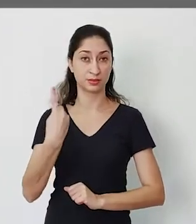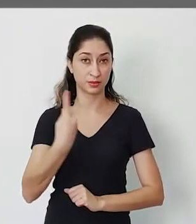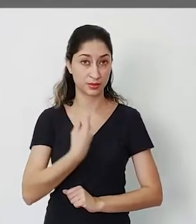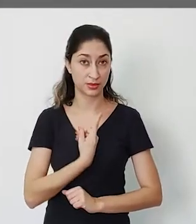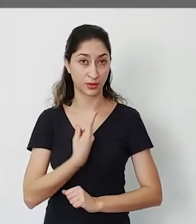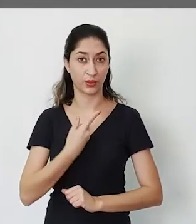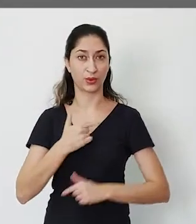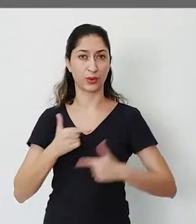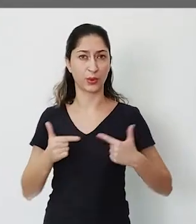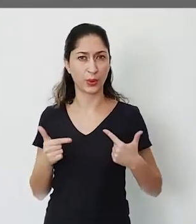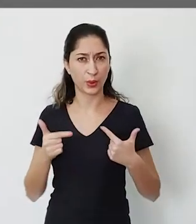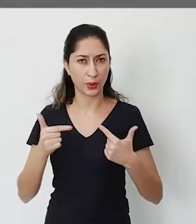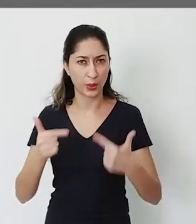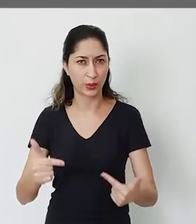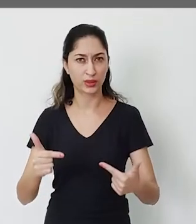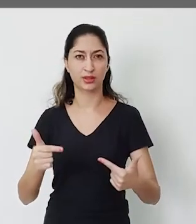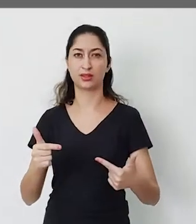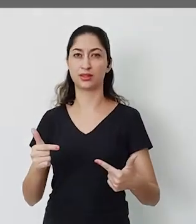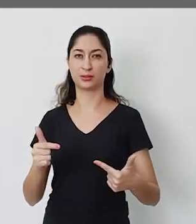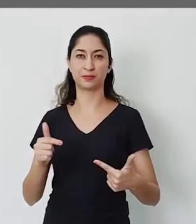gente vive o dia a dia, né, que é